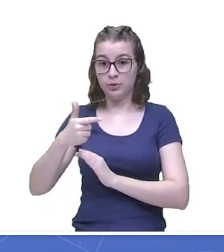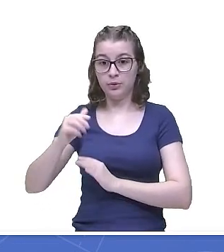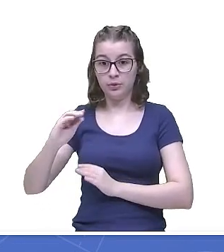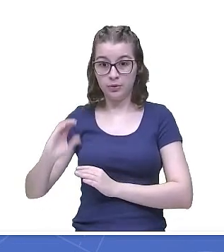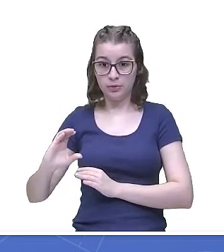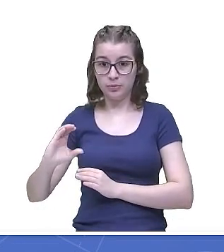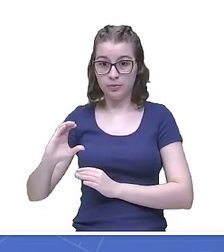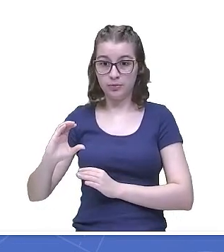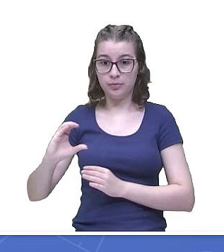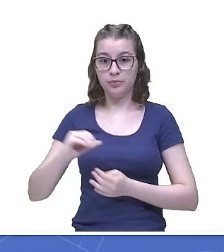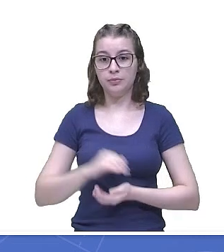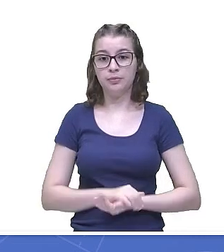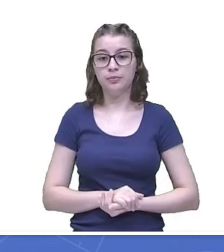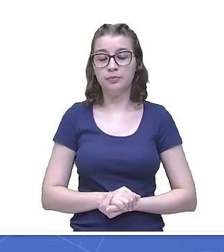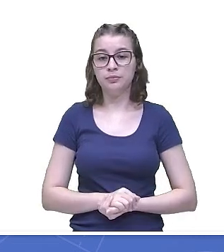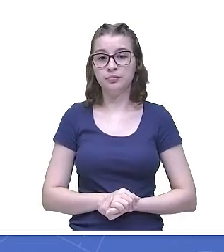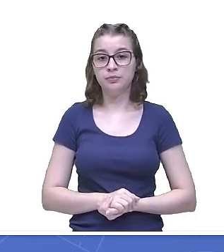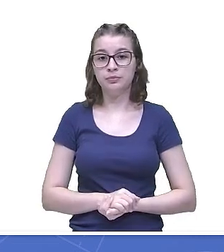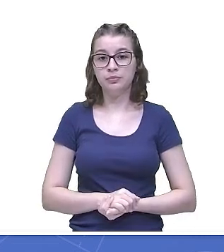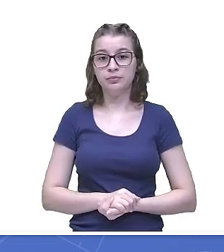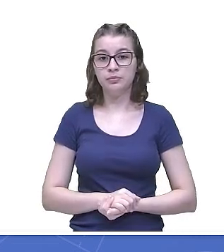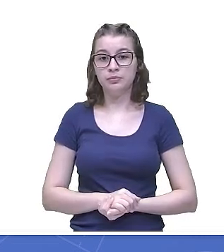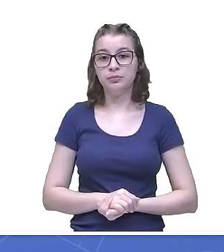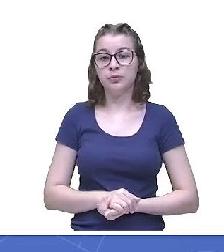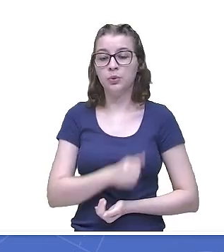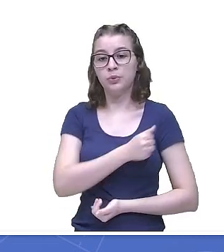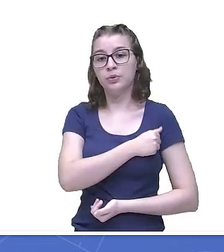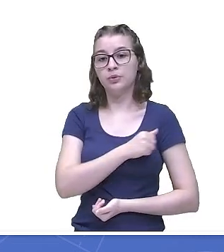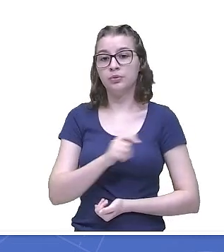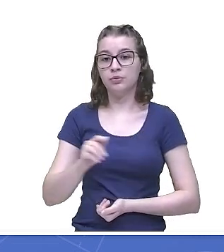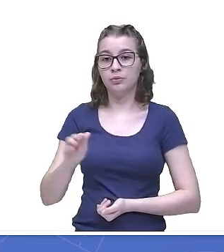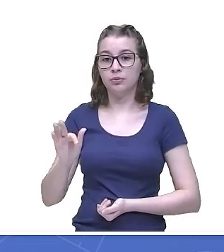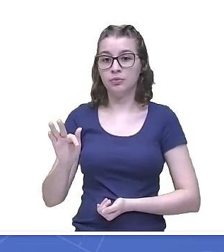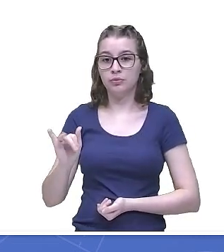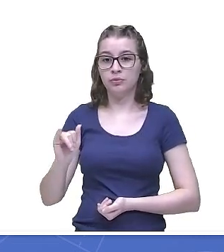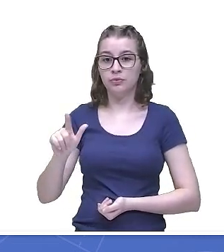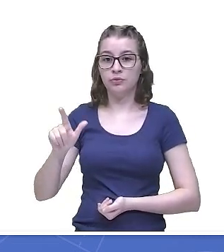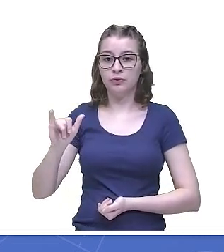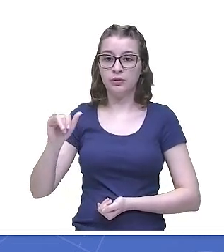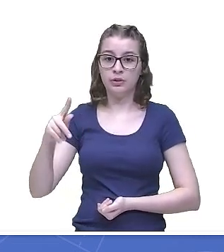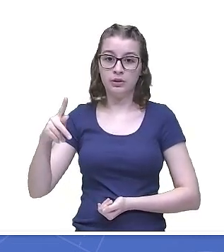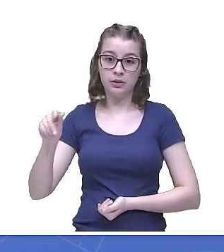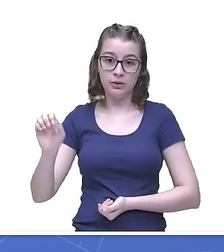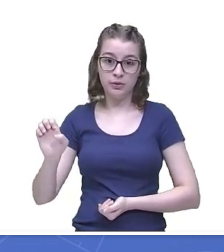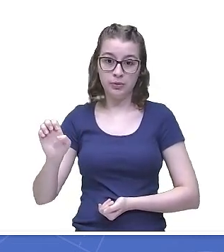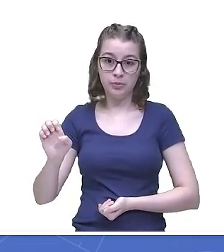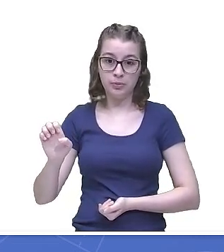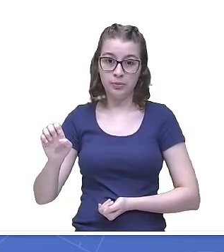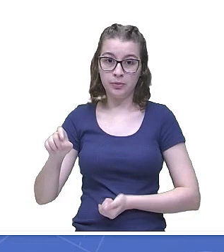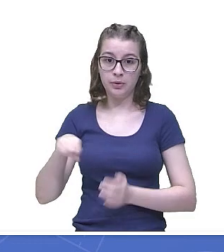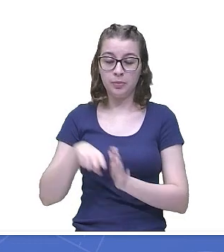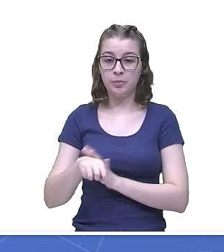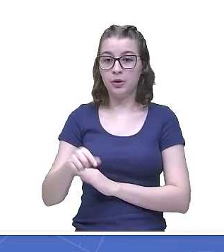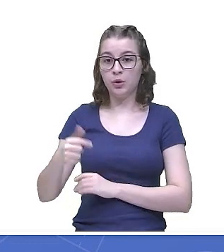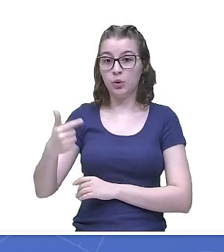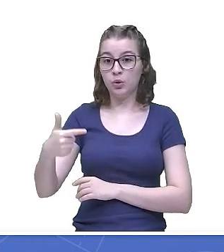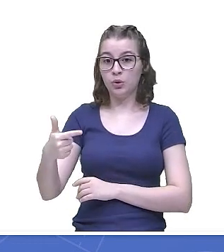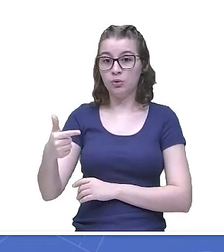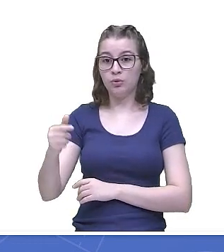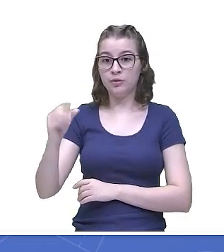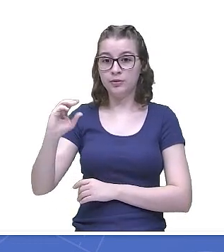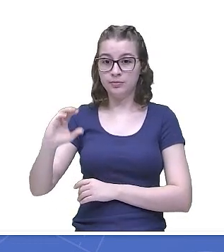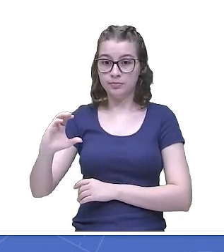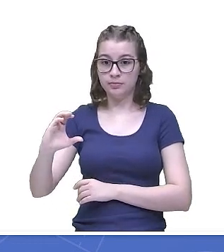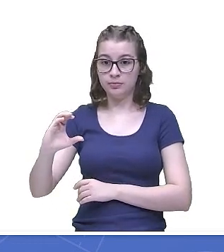certo? O Felipe disse que a questão 2 é a letra C, não sei se ele não respondeu a primeira, né,